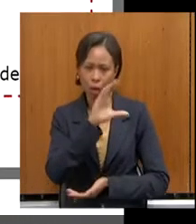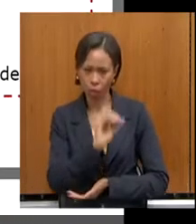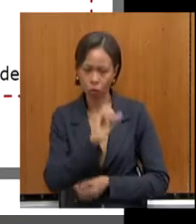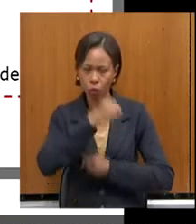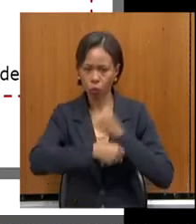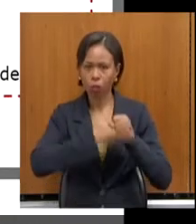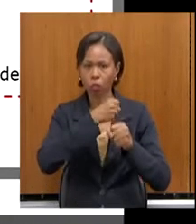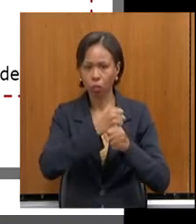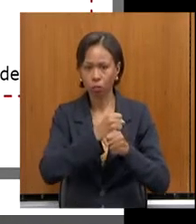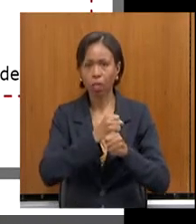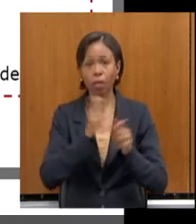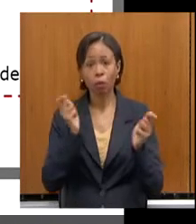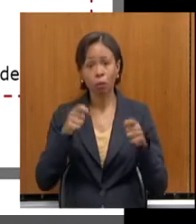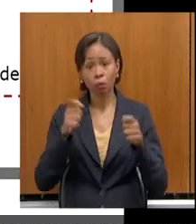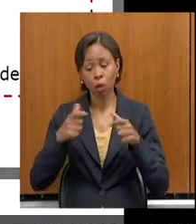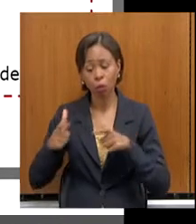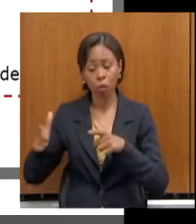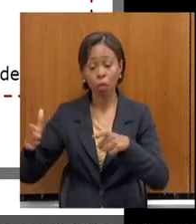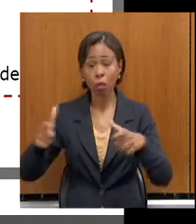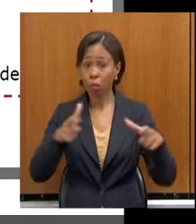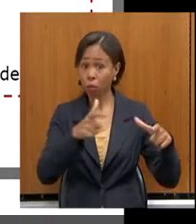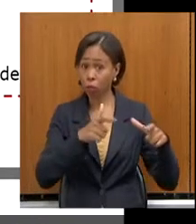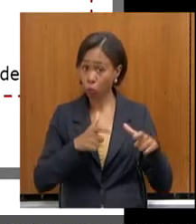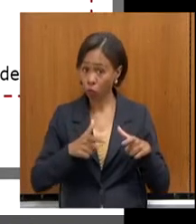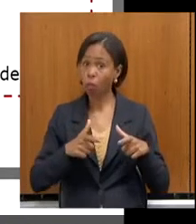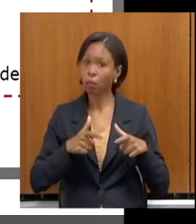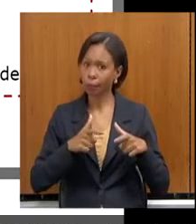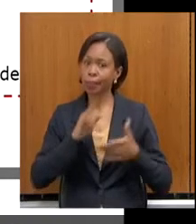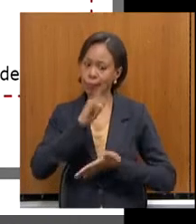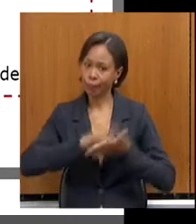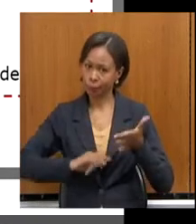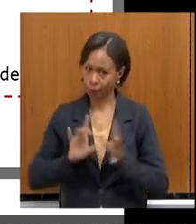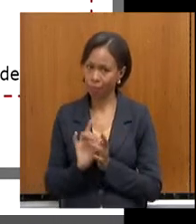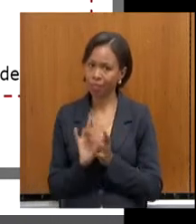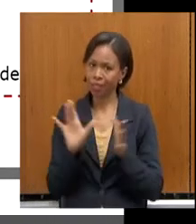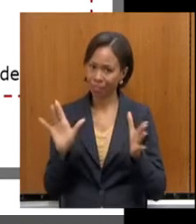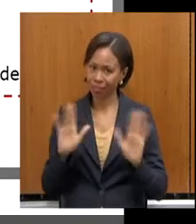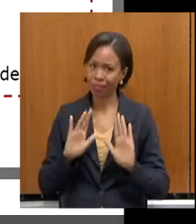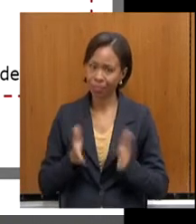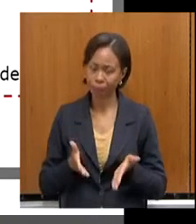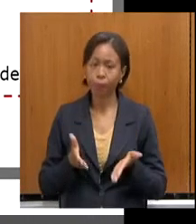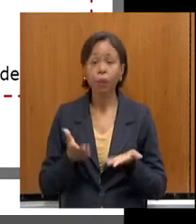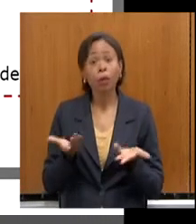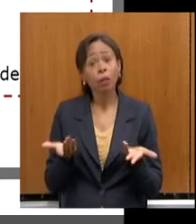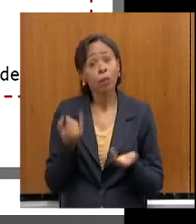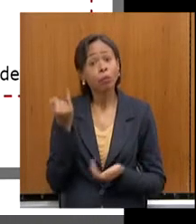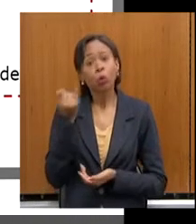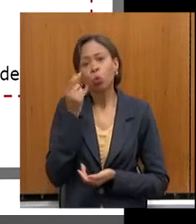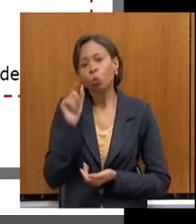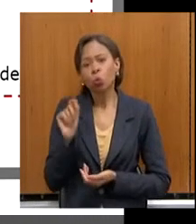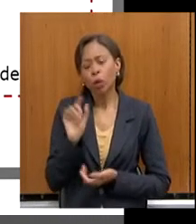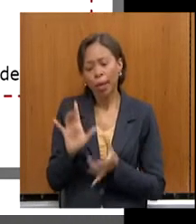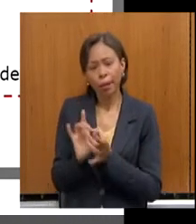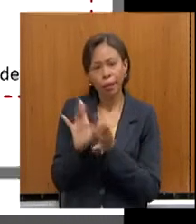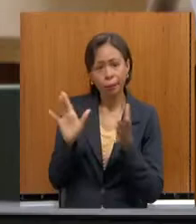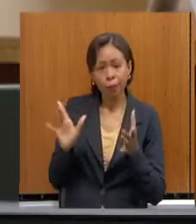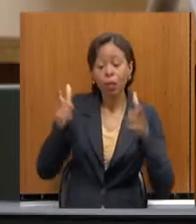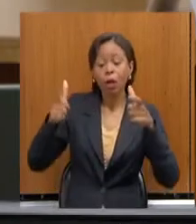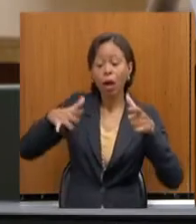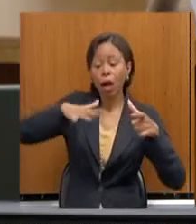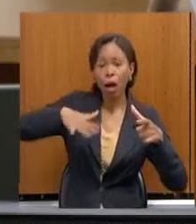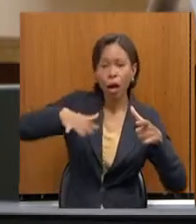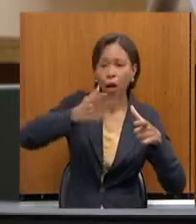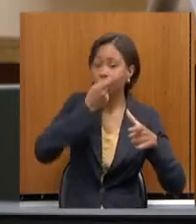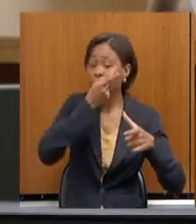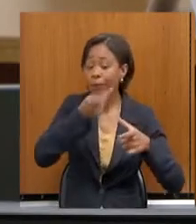tenha todas essas unidades também já em regime de concessão importante dizer que a concessão é na área de visitação pública